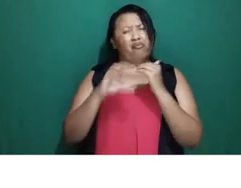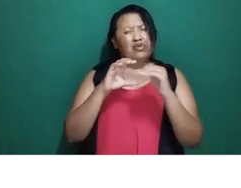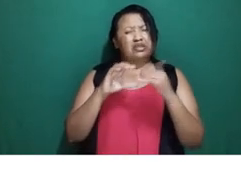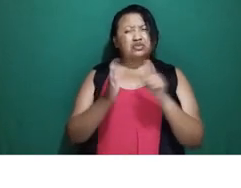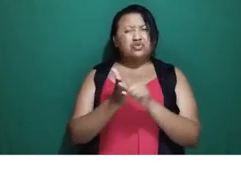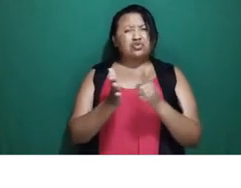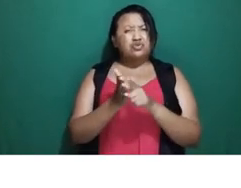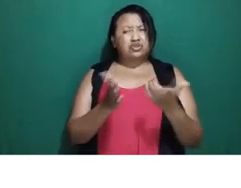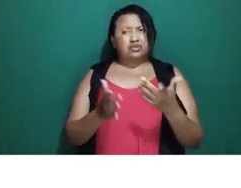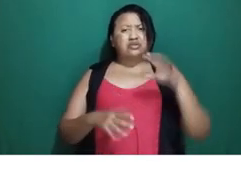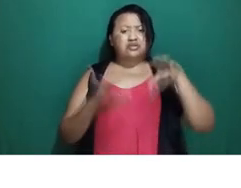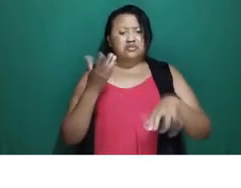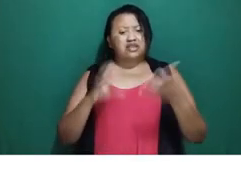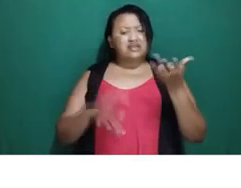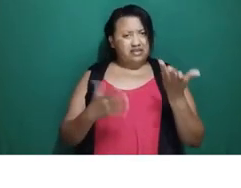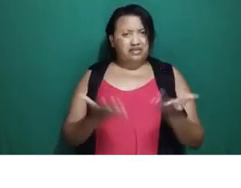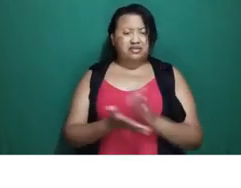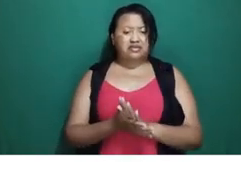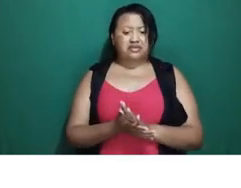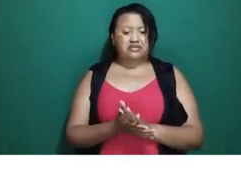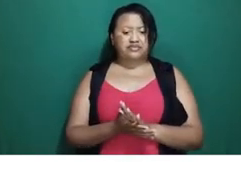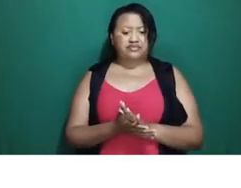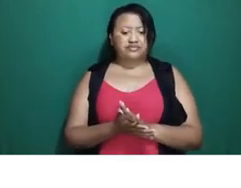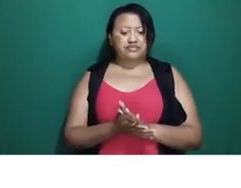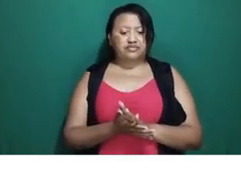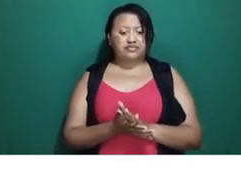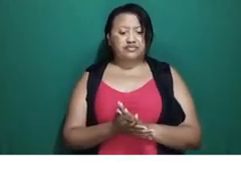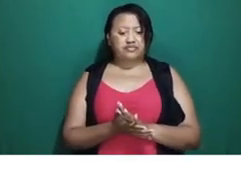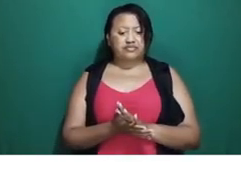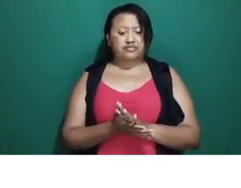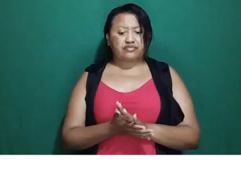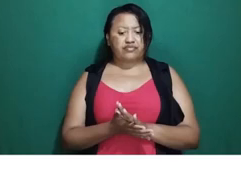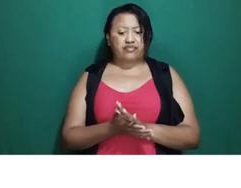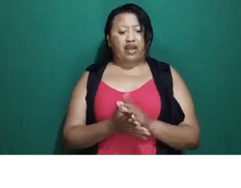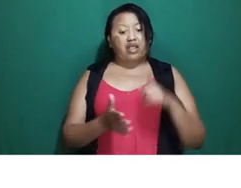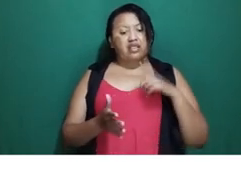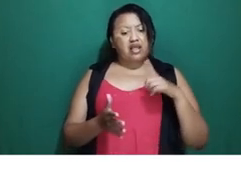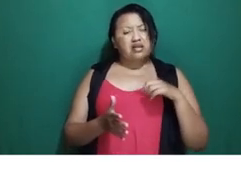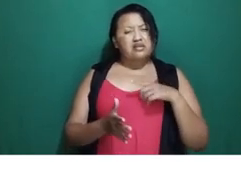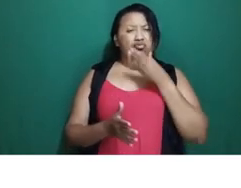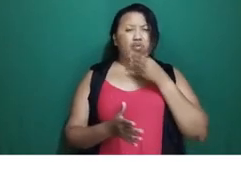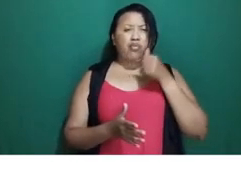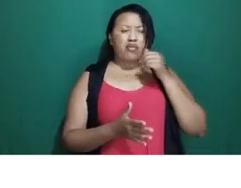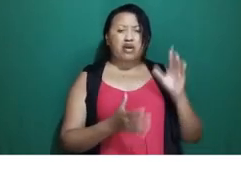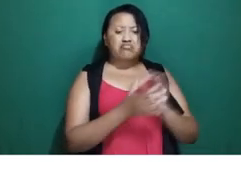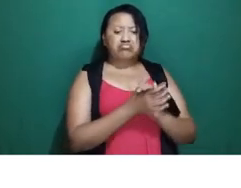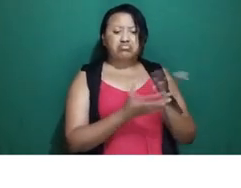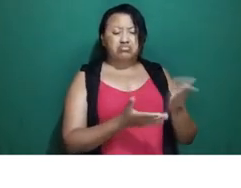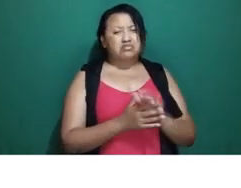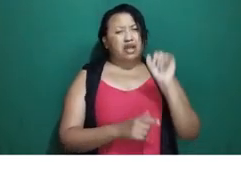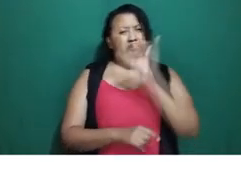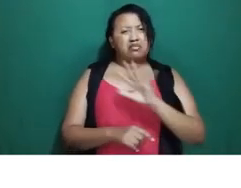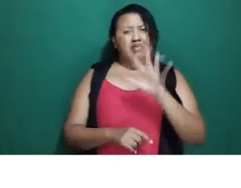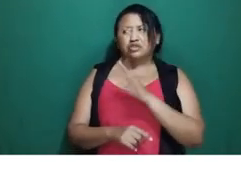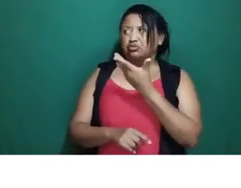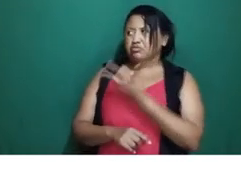de Brasília nas vésperas do carnaval tem esse casal né a imagem de